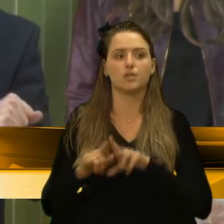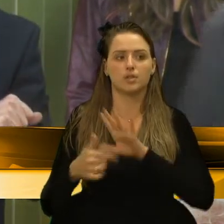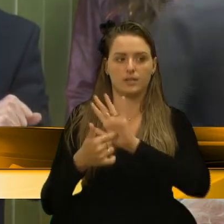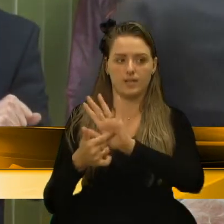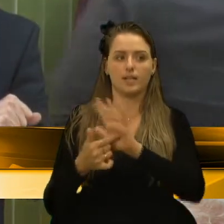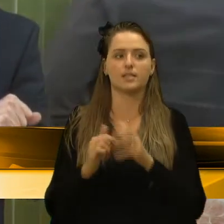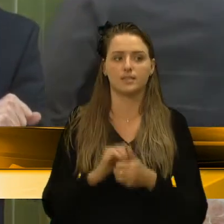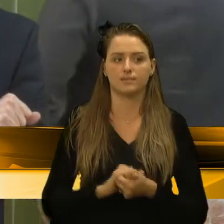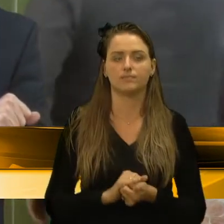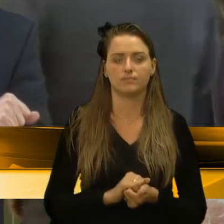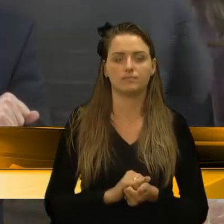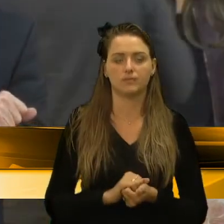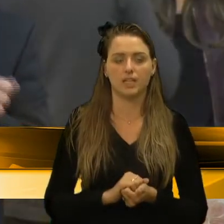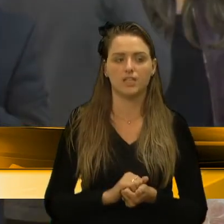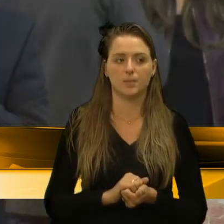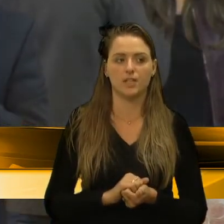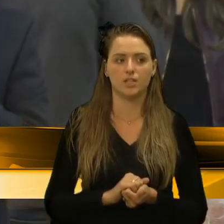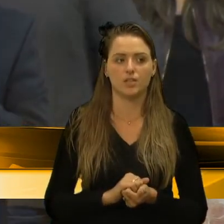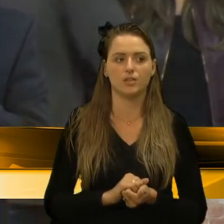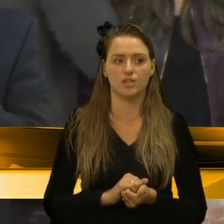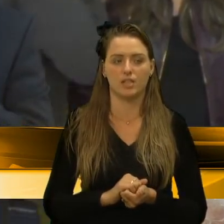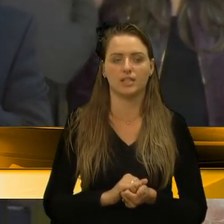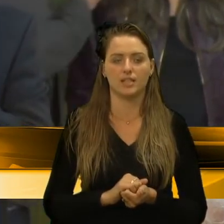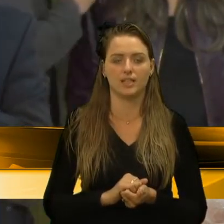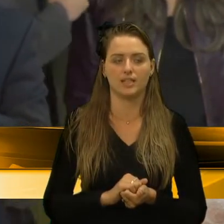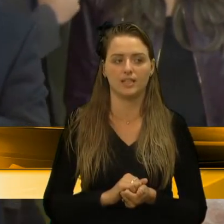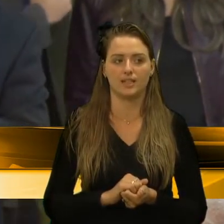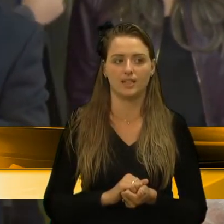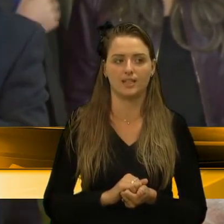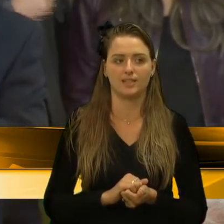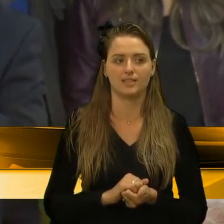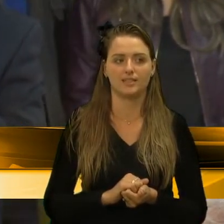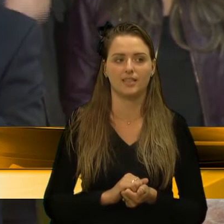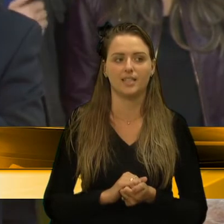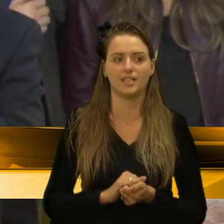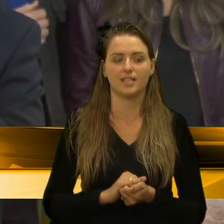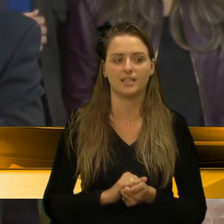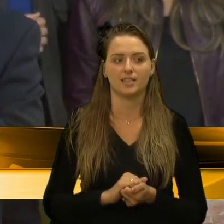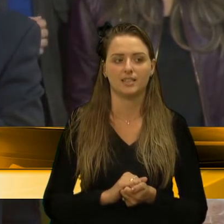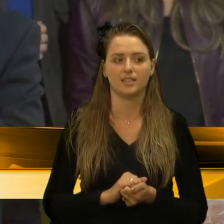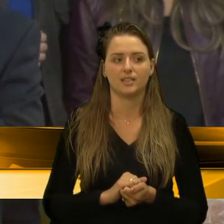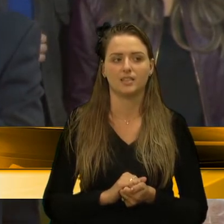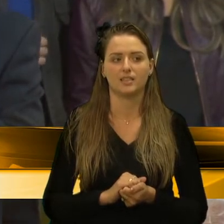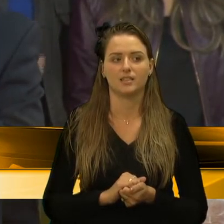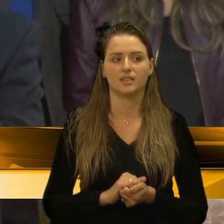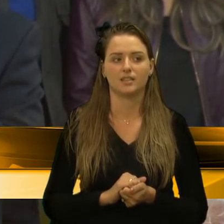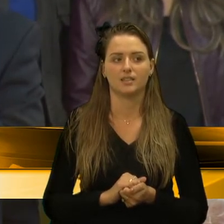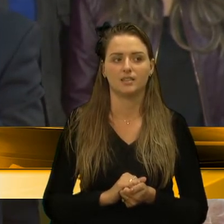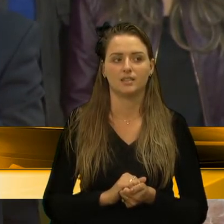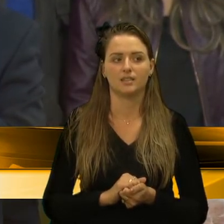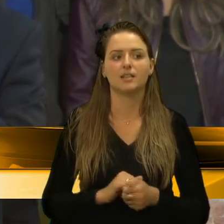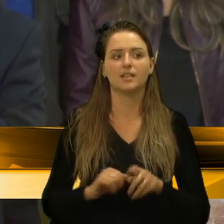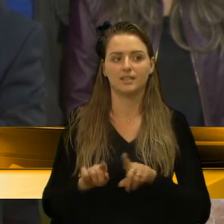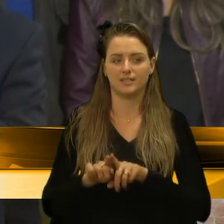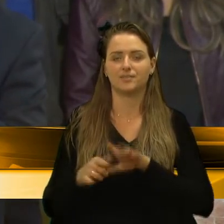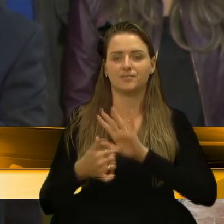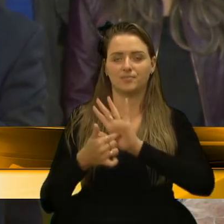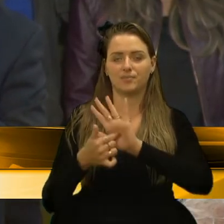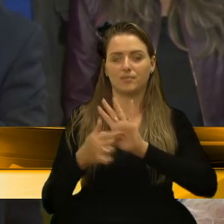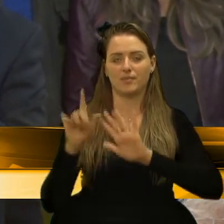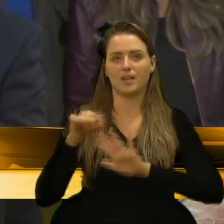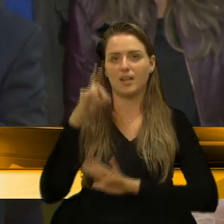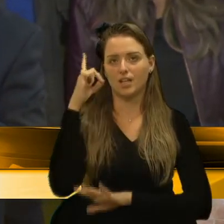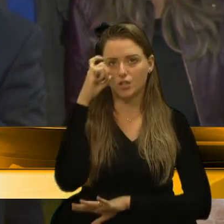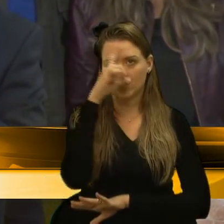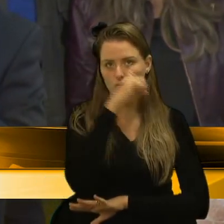orquestra. Mas eu peço a sensibilidade. Eu estou num momento, numa posição... É muito difícil,